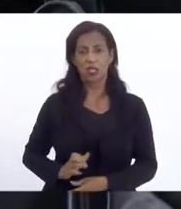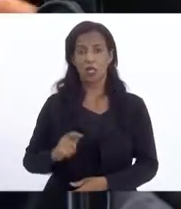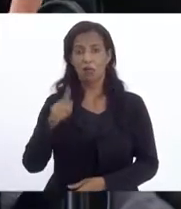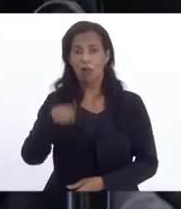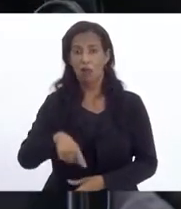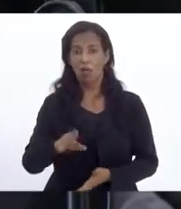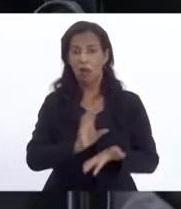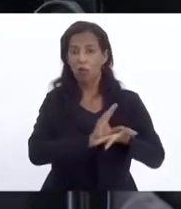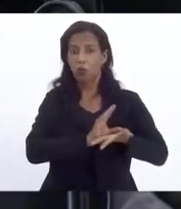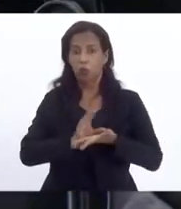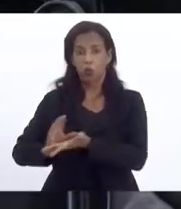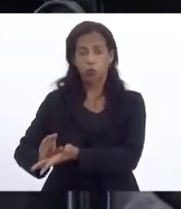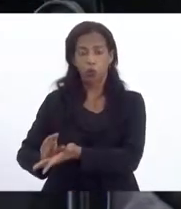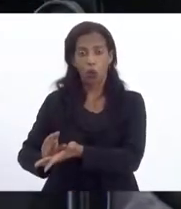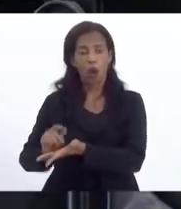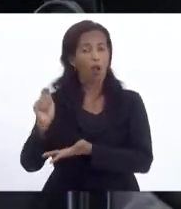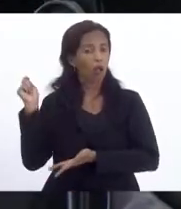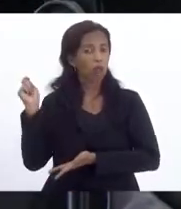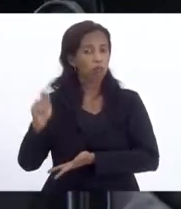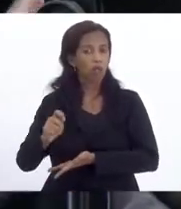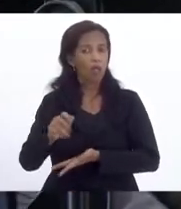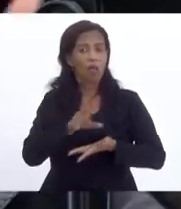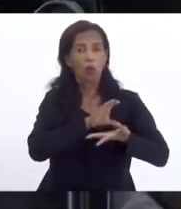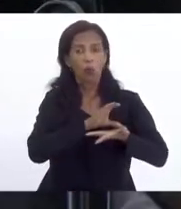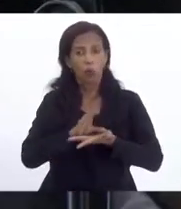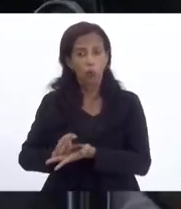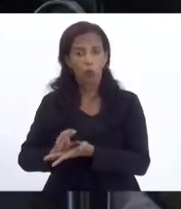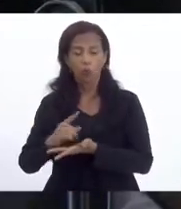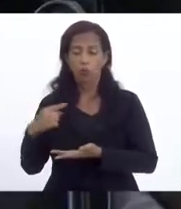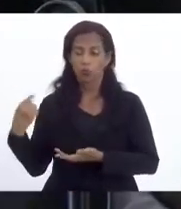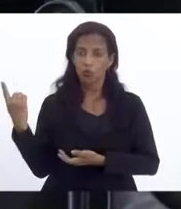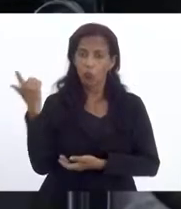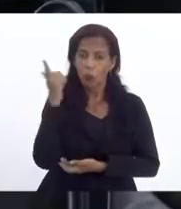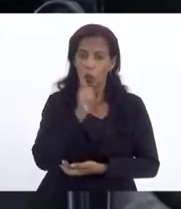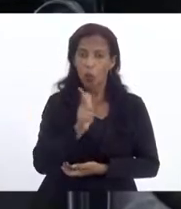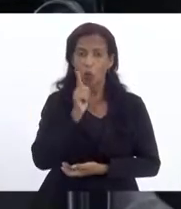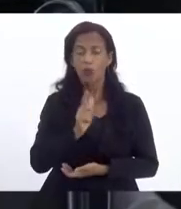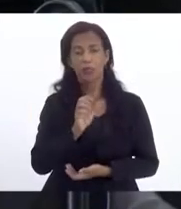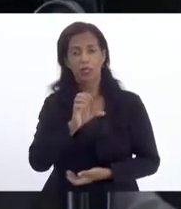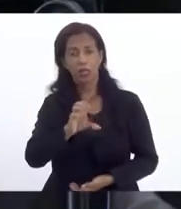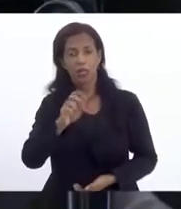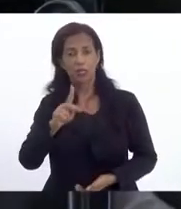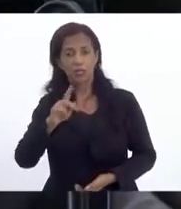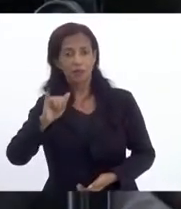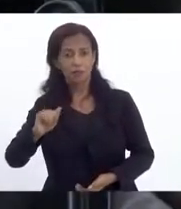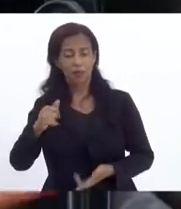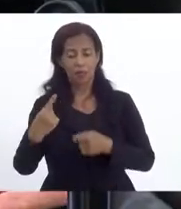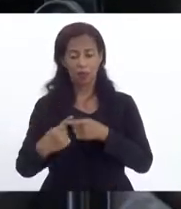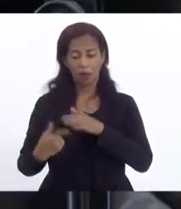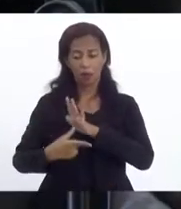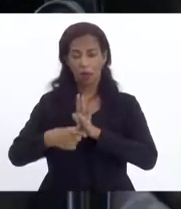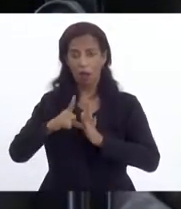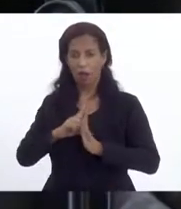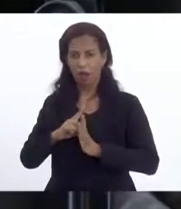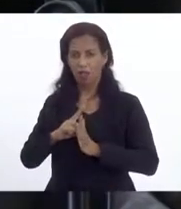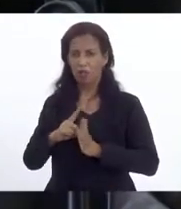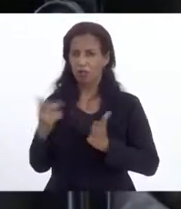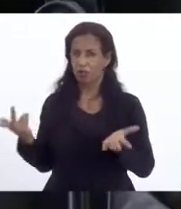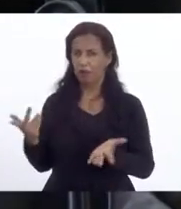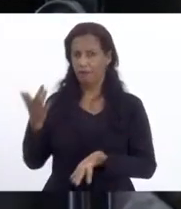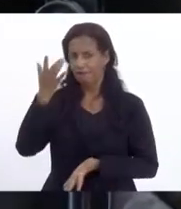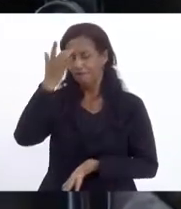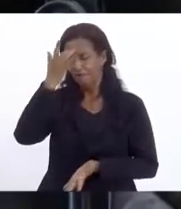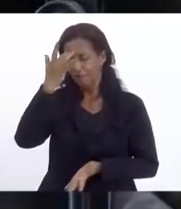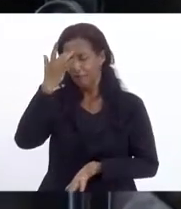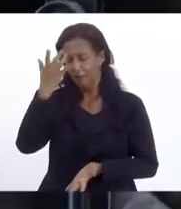os recursos adicionais, os recursos que nós estamos, vamos conseguir com a CPI, porque antes é fato, as empresas